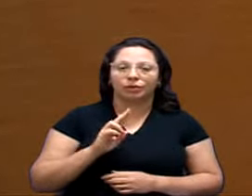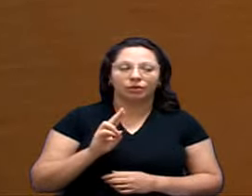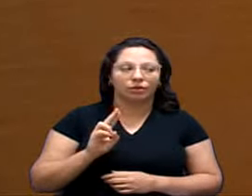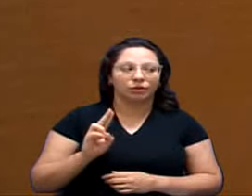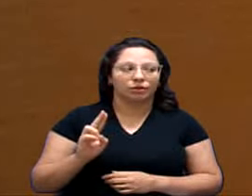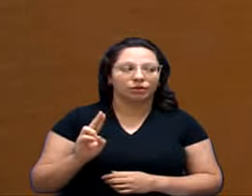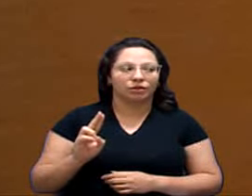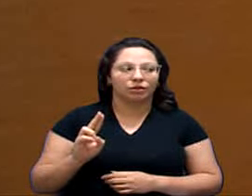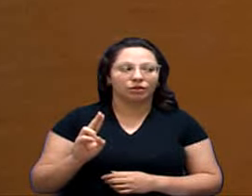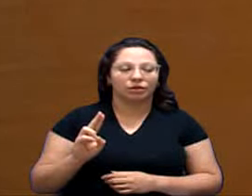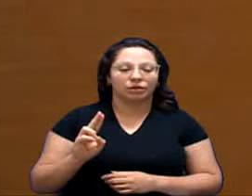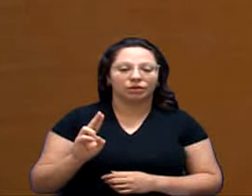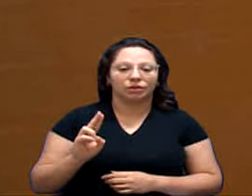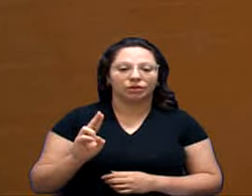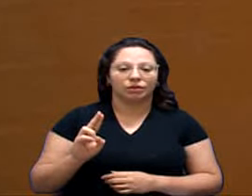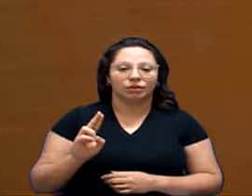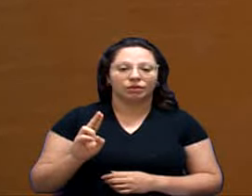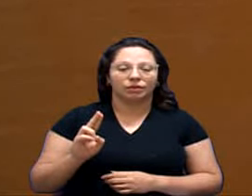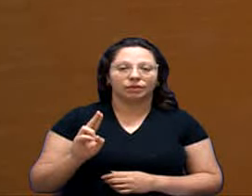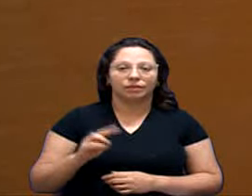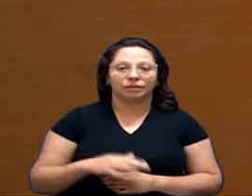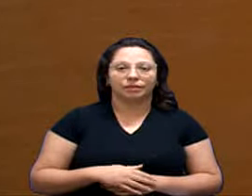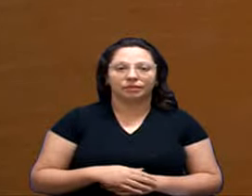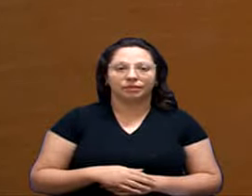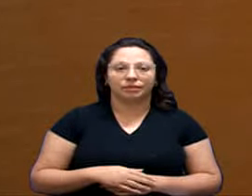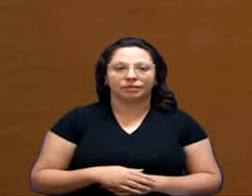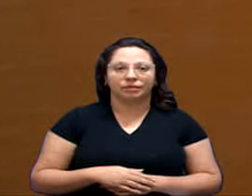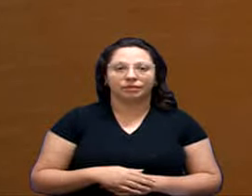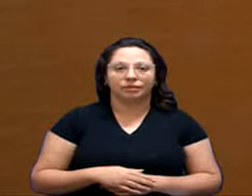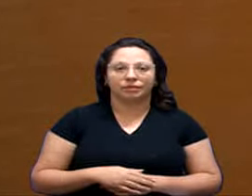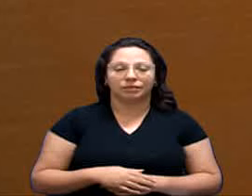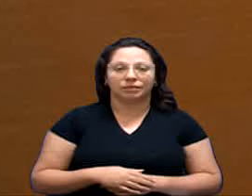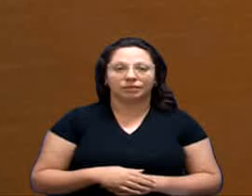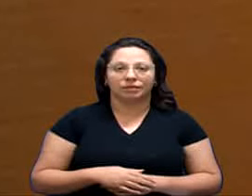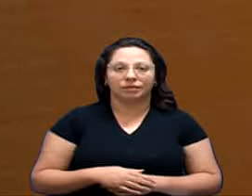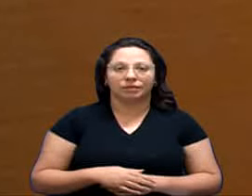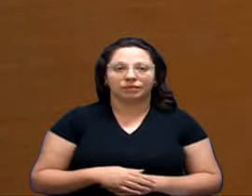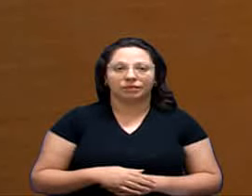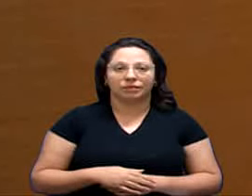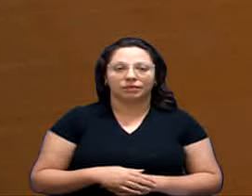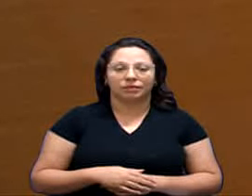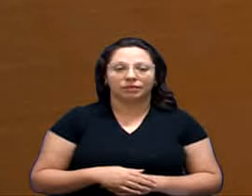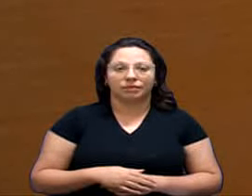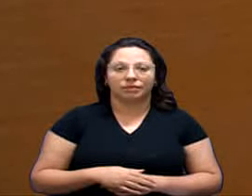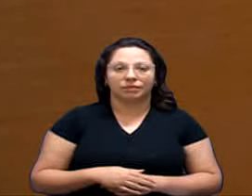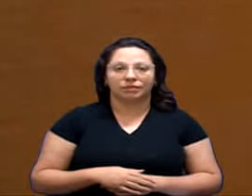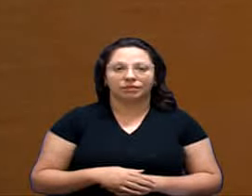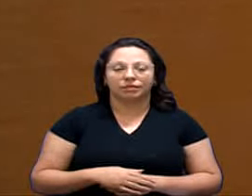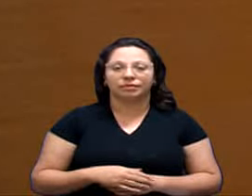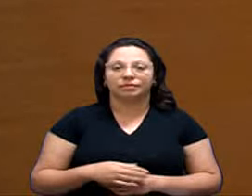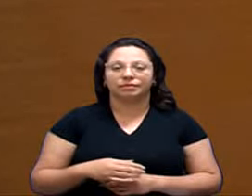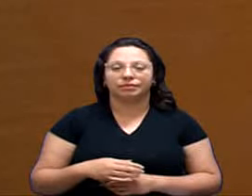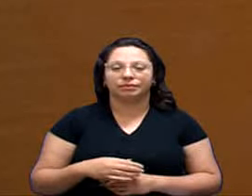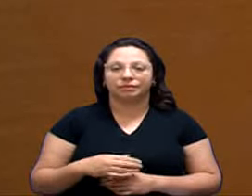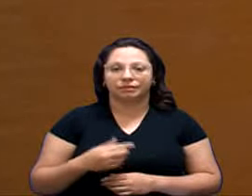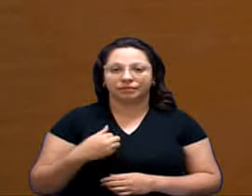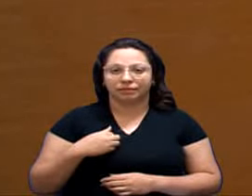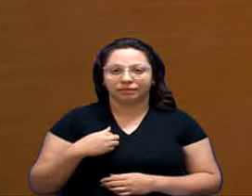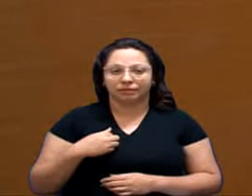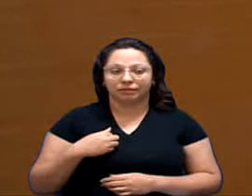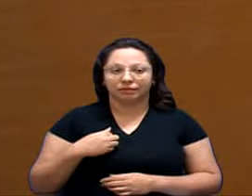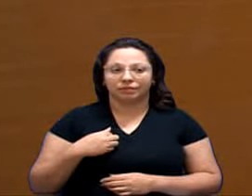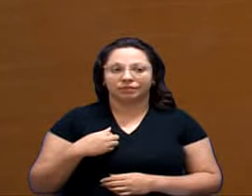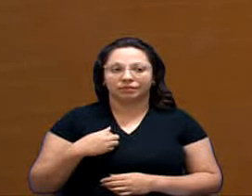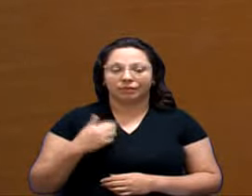era tudo bem Depois era aqui dentro Mas tudo bem fica à vontade fica Margaret por favor por favor fica à vontade é que me